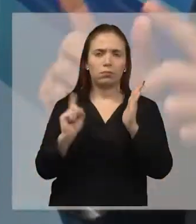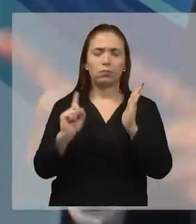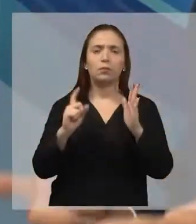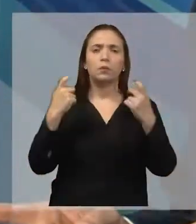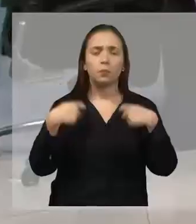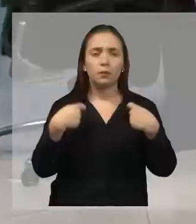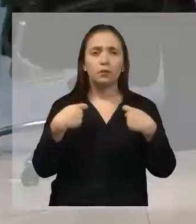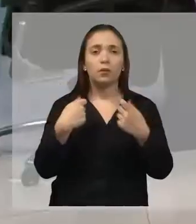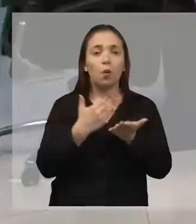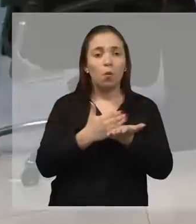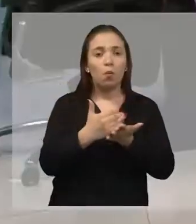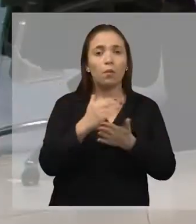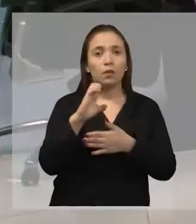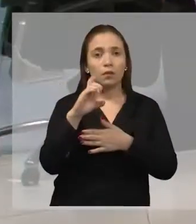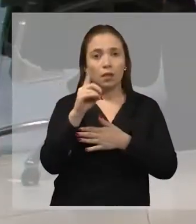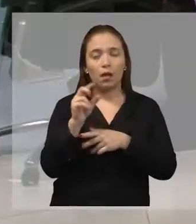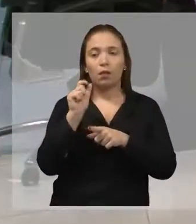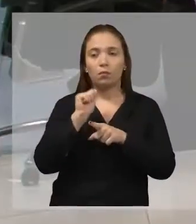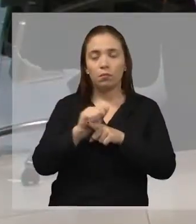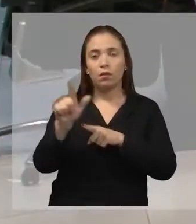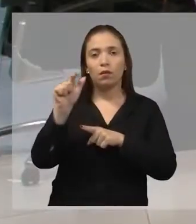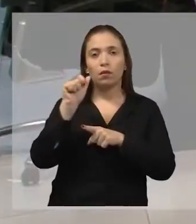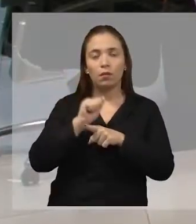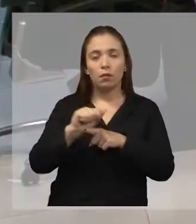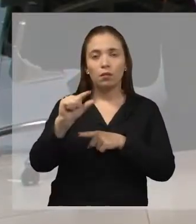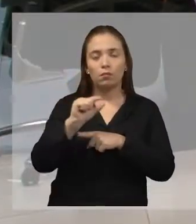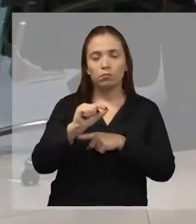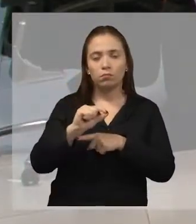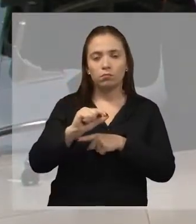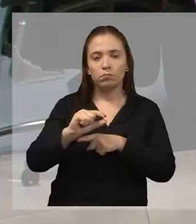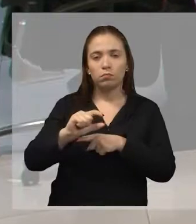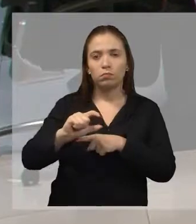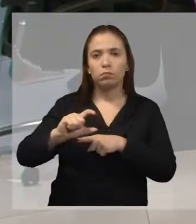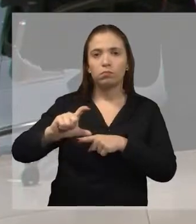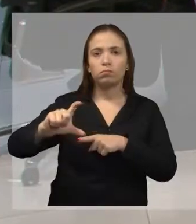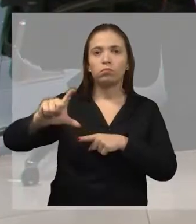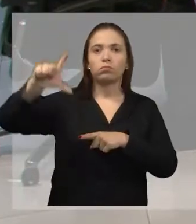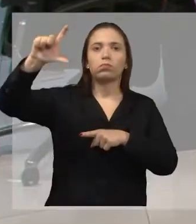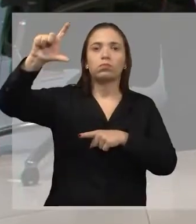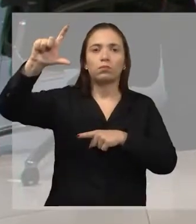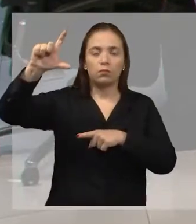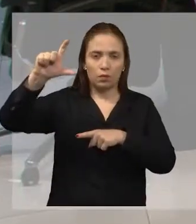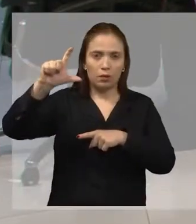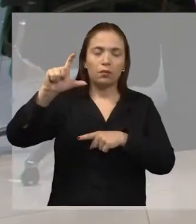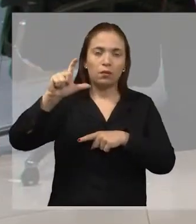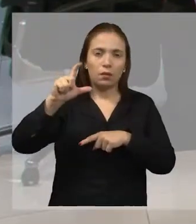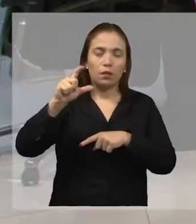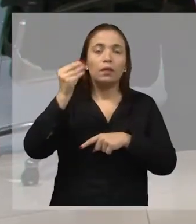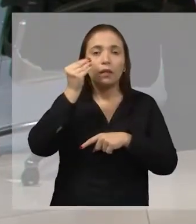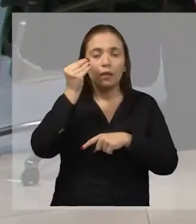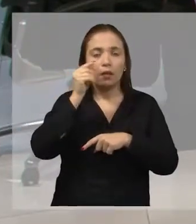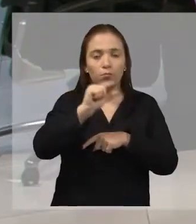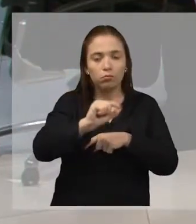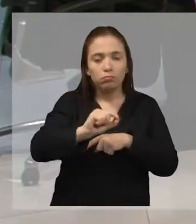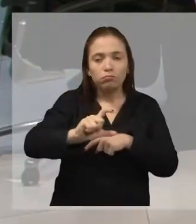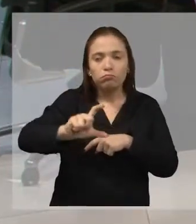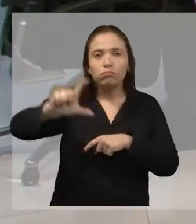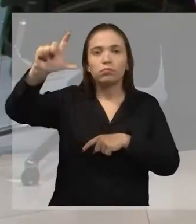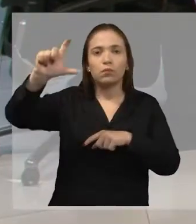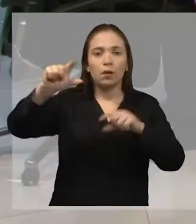de reforma, duas coisas me chamam a atenção. Uma é que nunca antes na história desse país, como diria uma